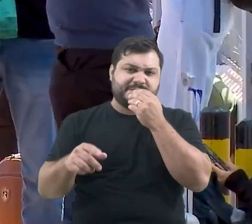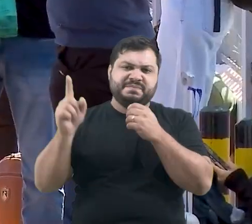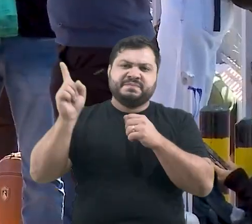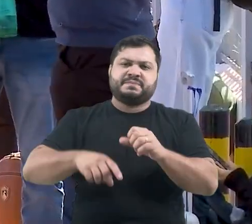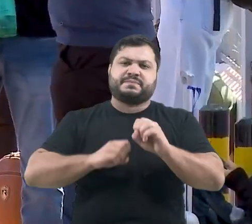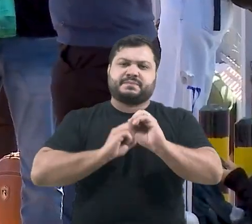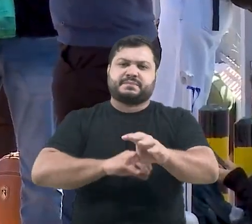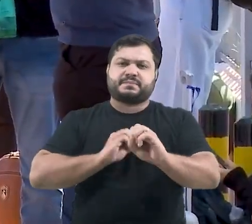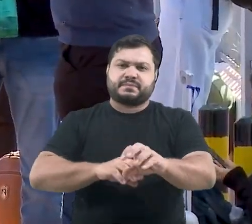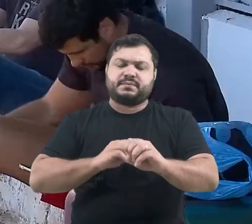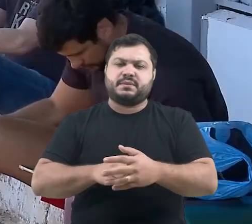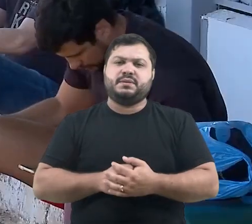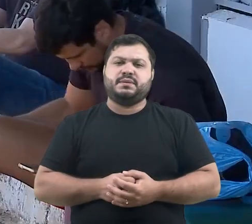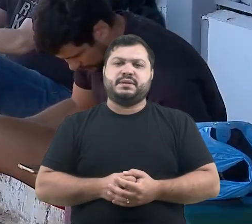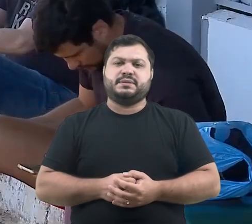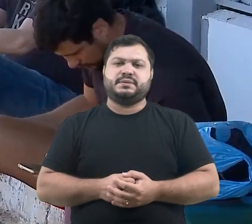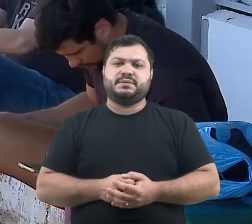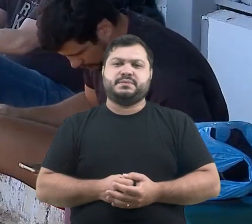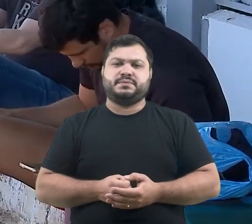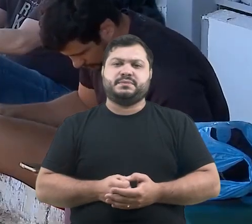esferas é a educação.